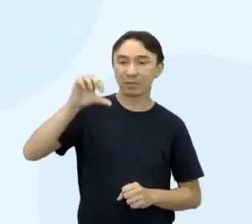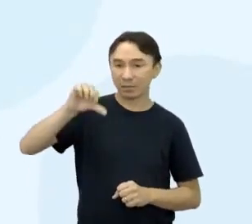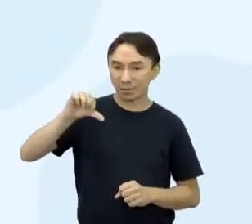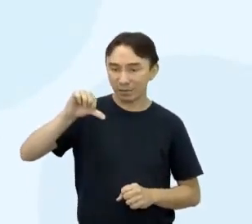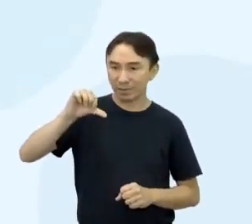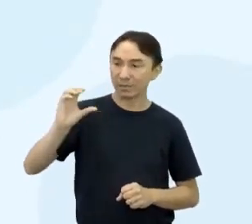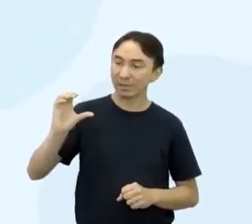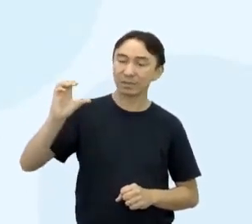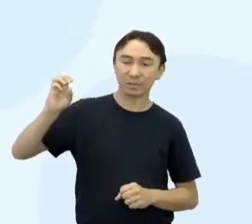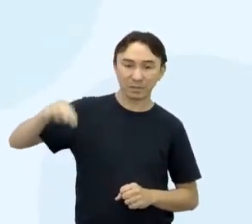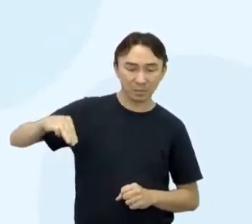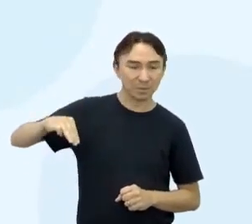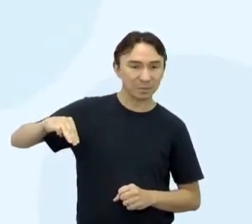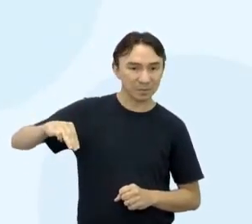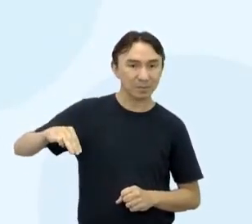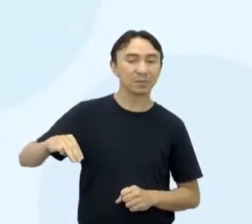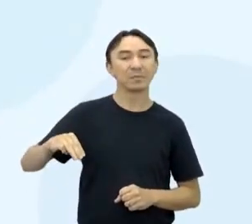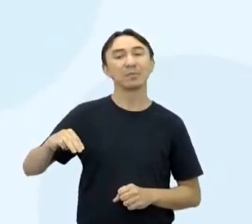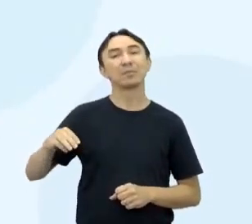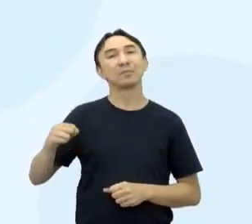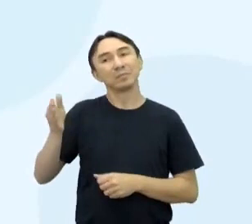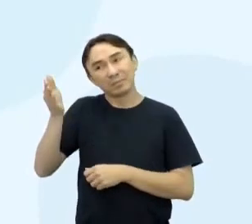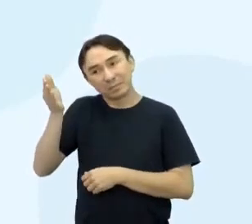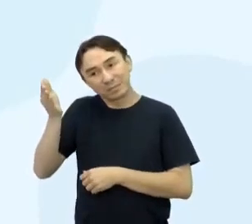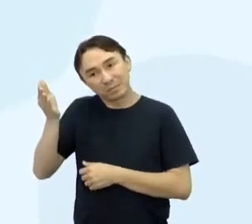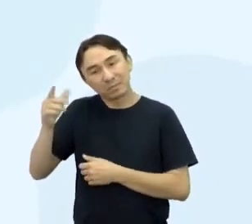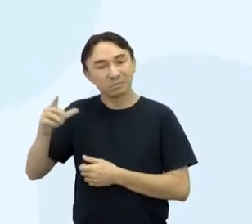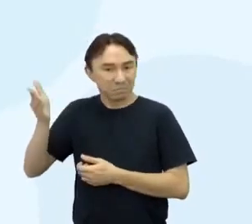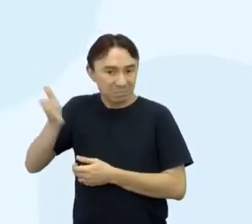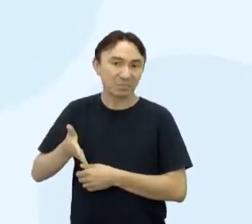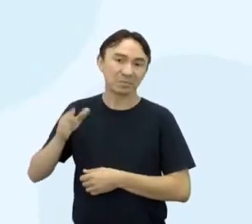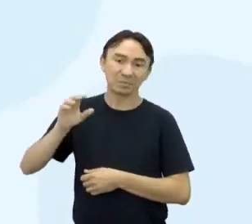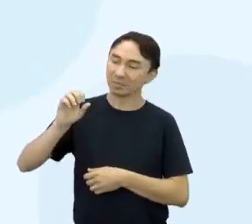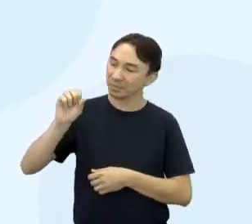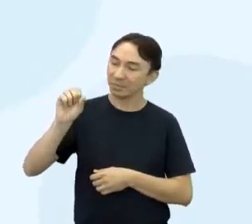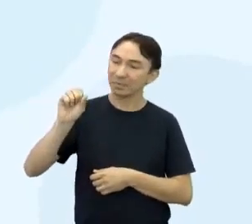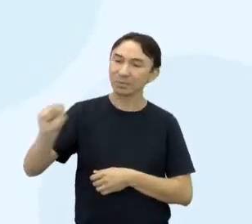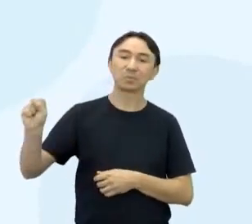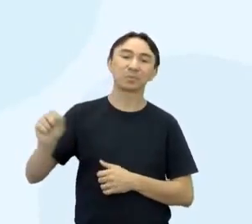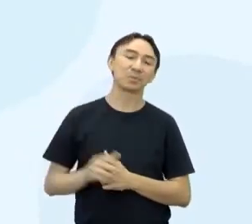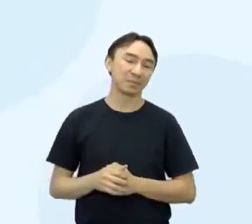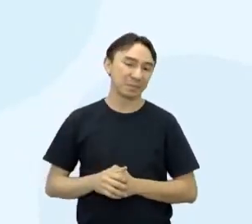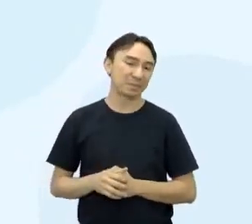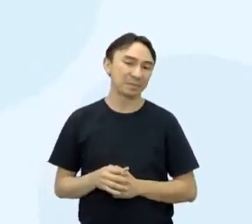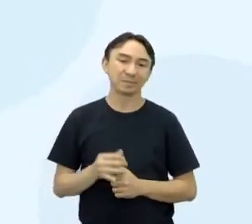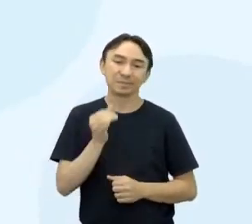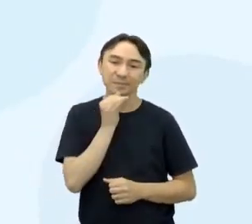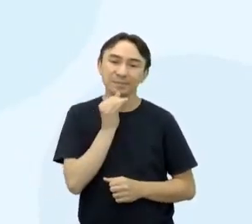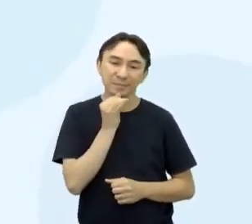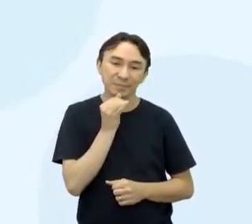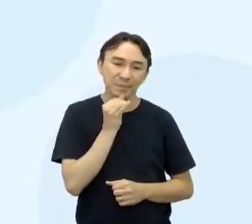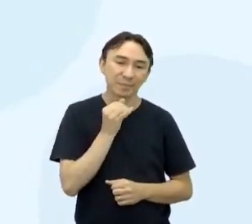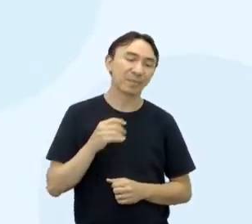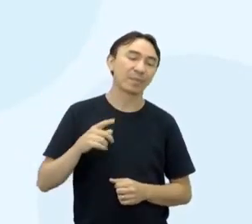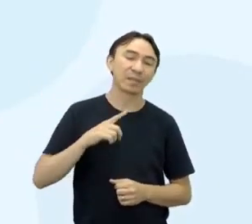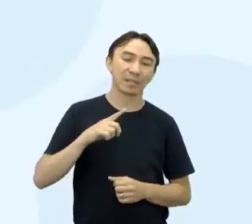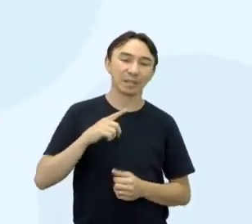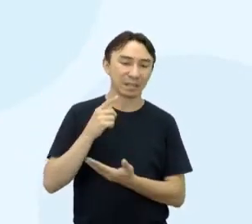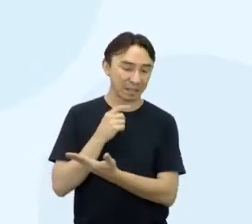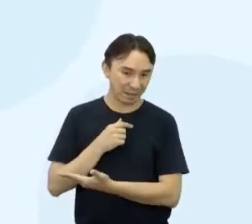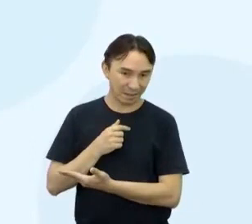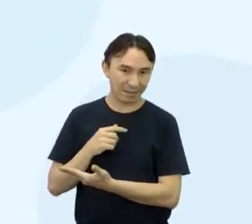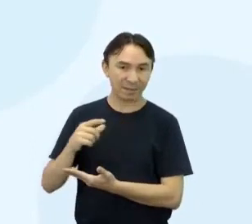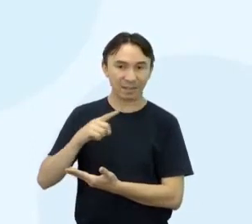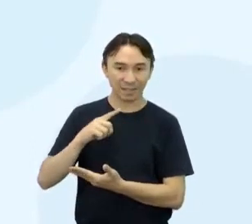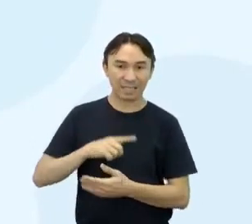aqui. E se a gente pensar no tamanho inteiro aí, né? Contar que o tubo tem 100 centímetros